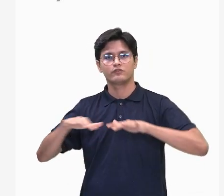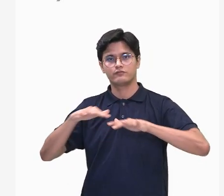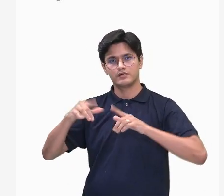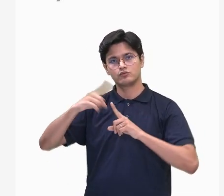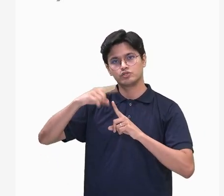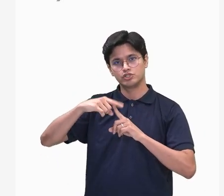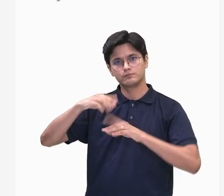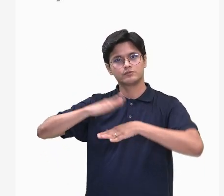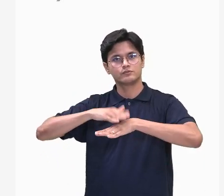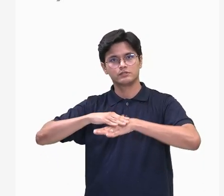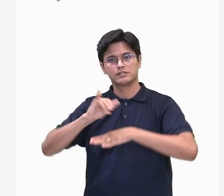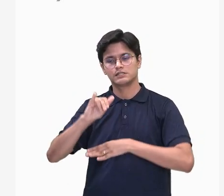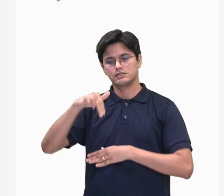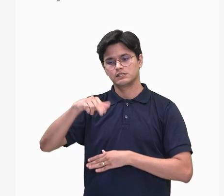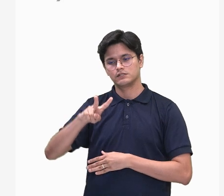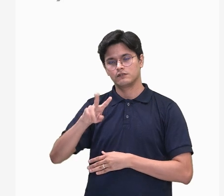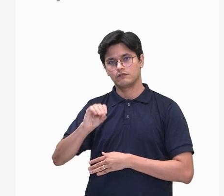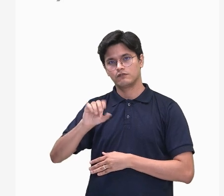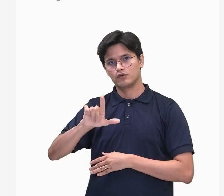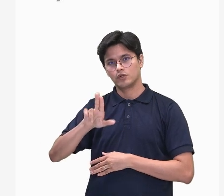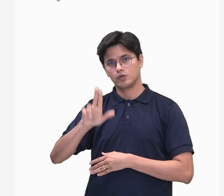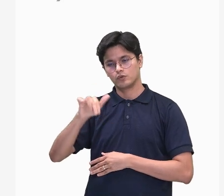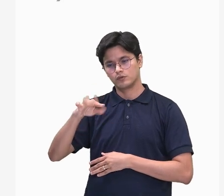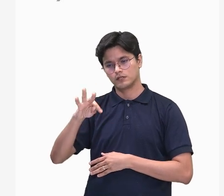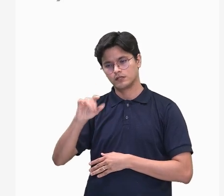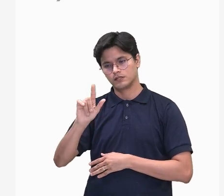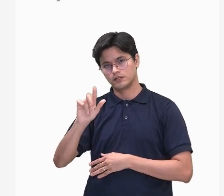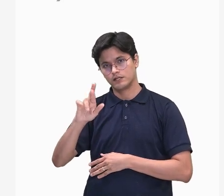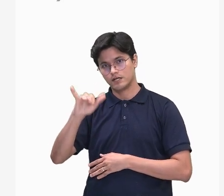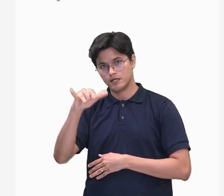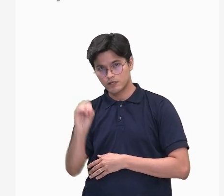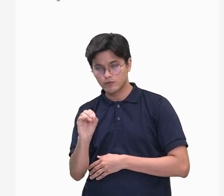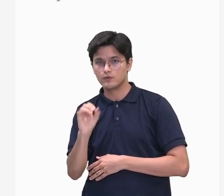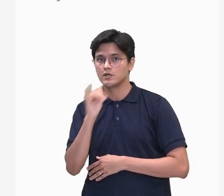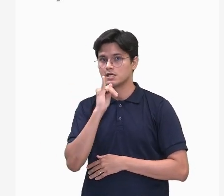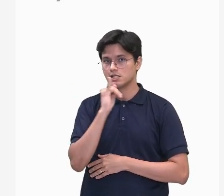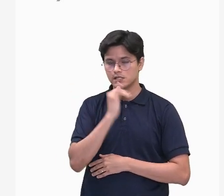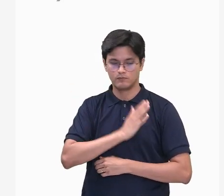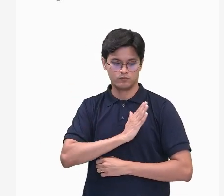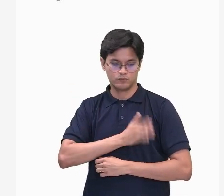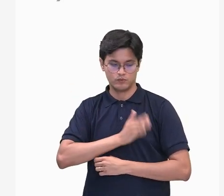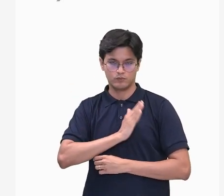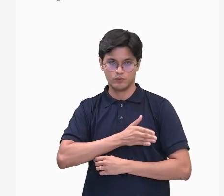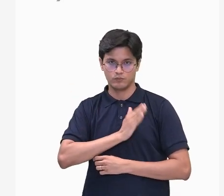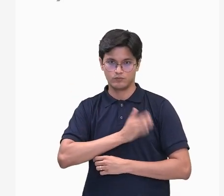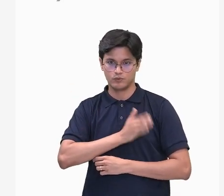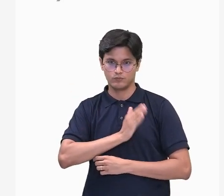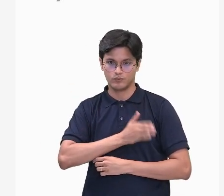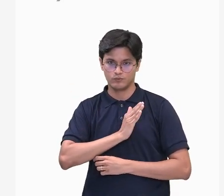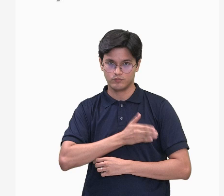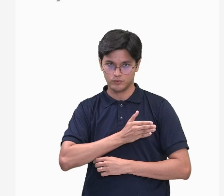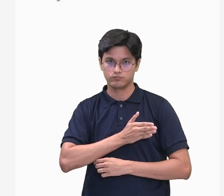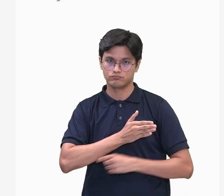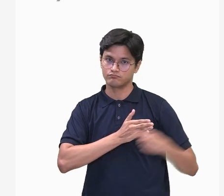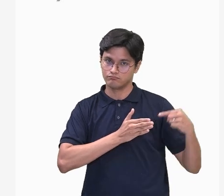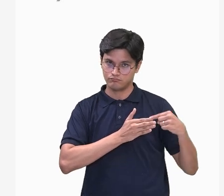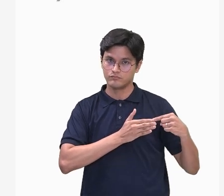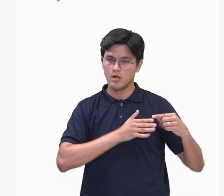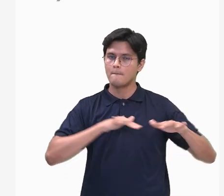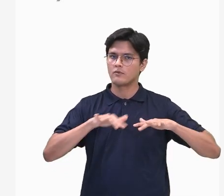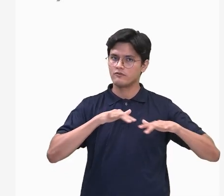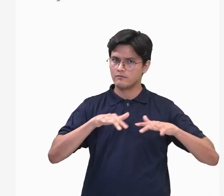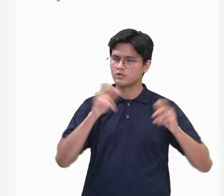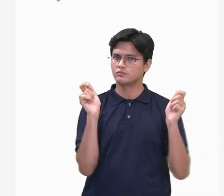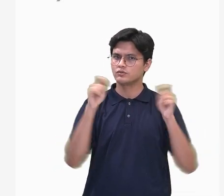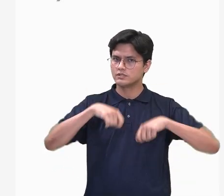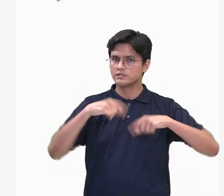nosso coração, né? O nosso coração ele está o quê? Batendo, né? Está em movimento. Então, esse movimento só é possível porque